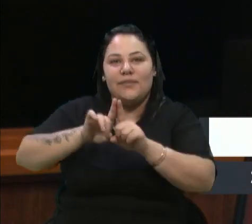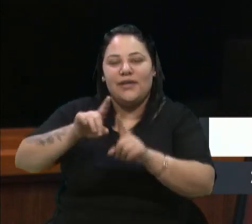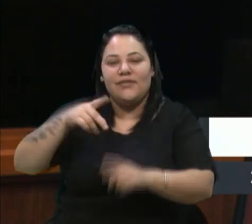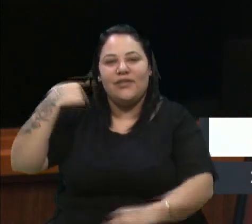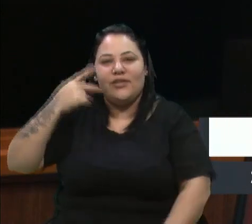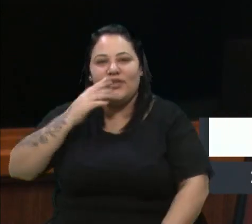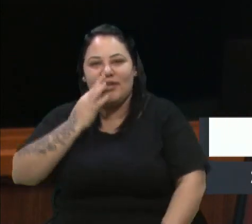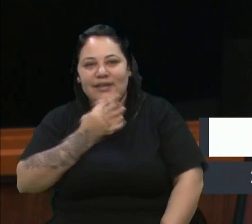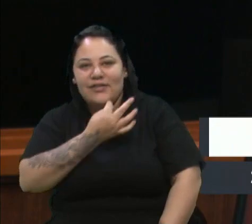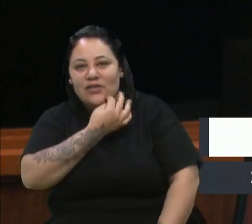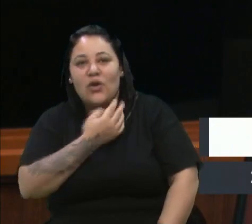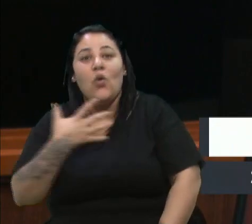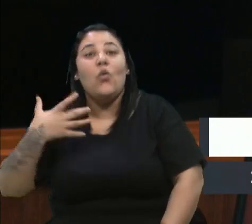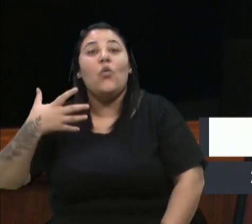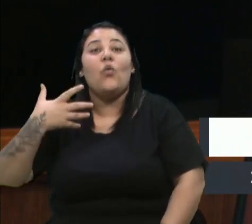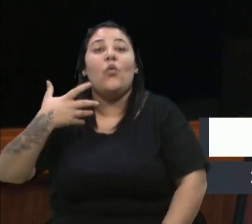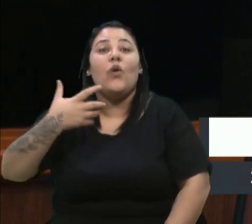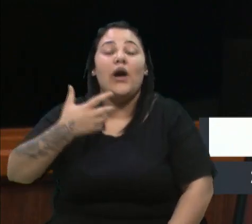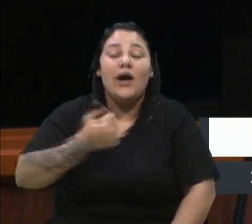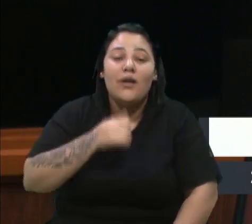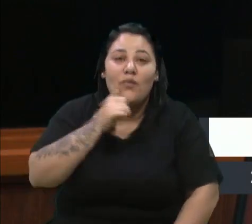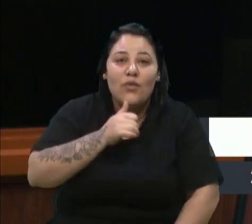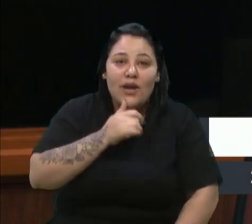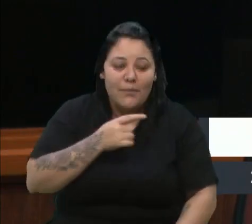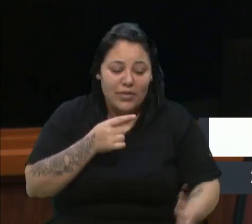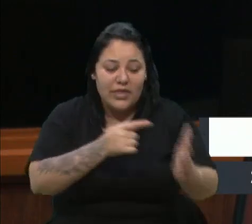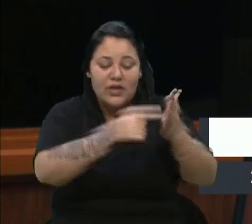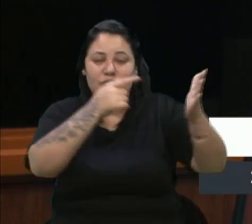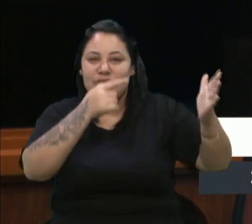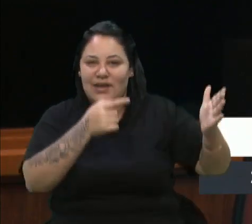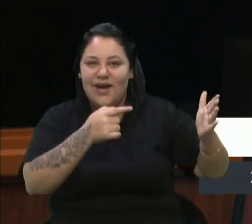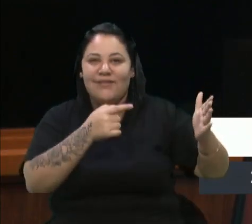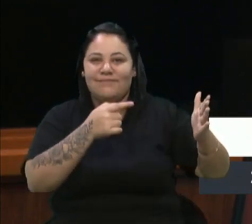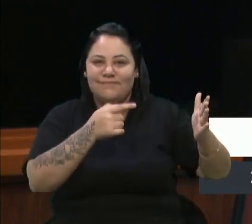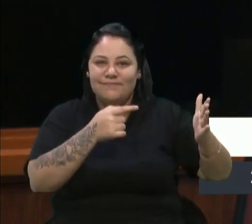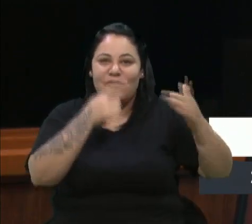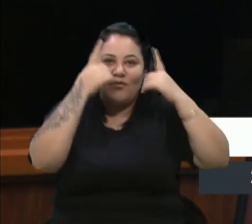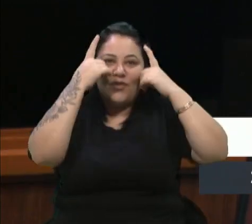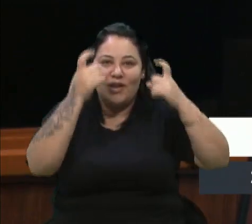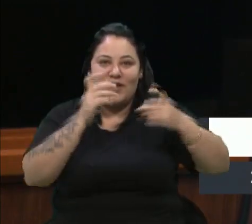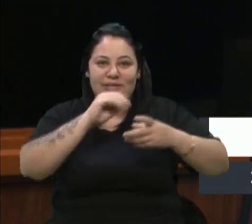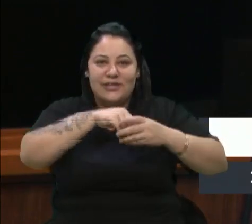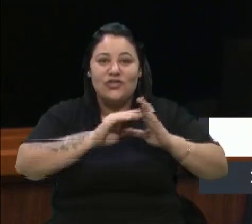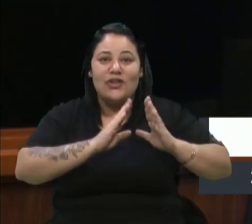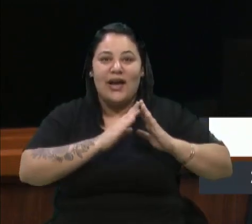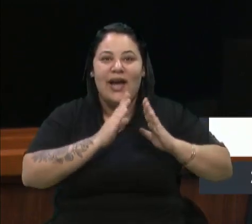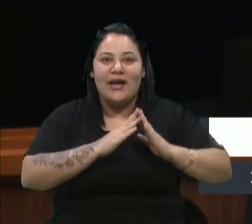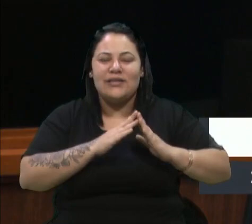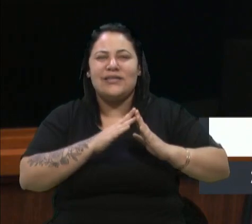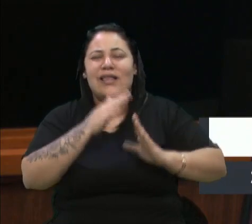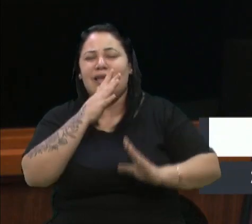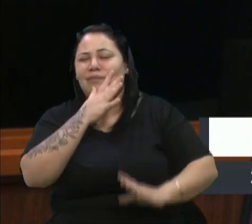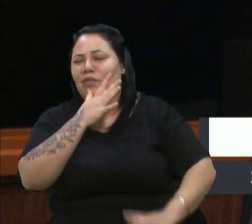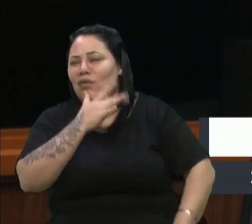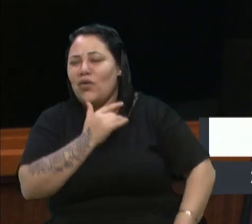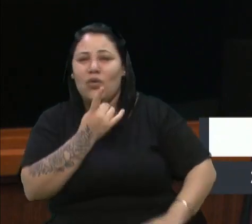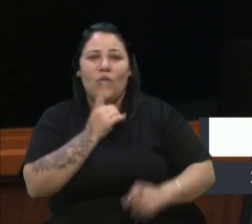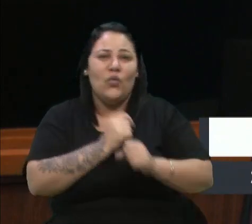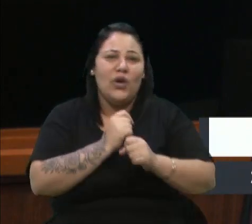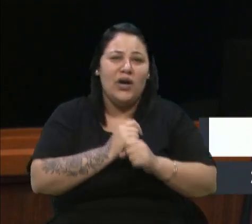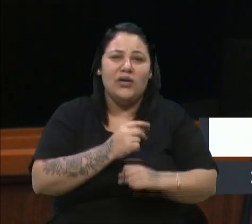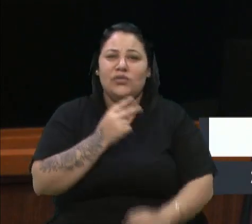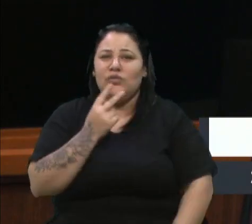quanto as mulheres, para denunciarem uma violência doméstica, às vezes leva 1 ano, às vezes 2, às vezes